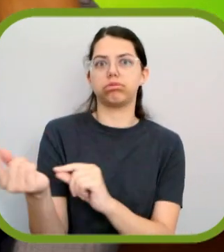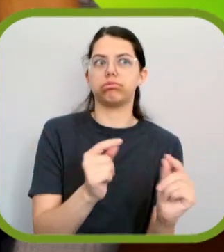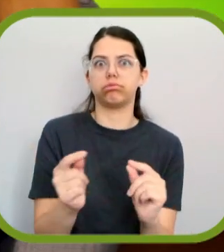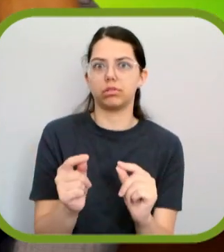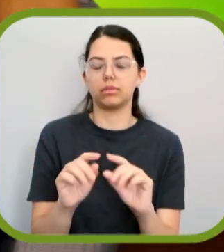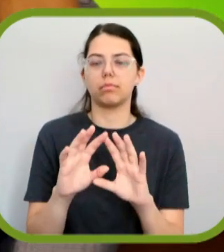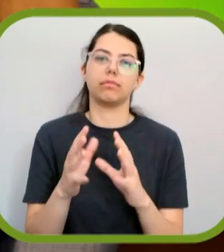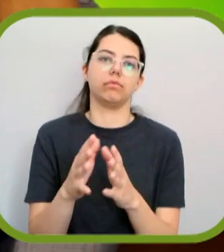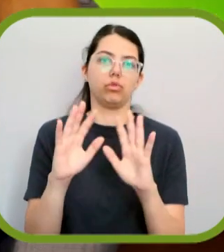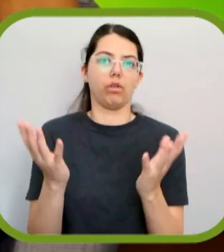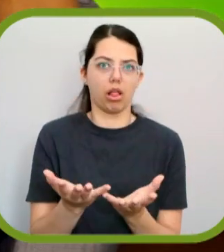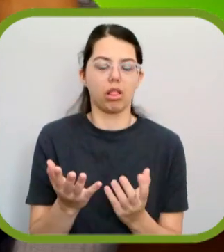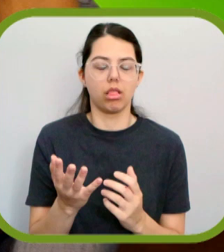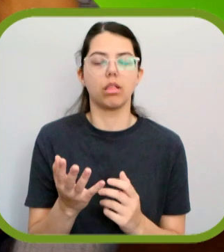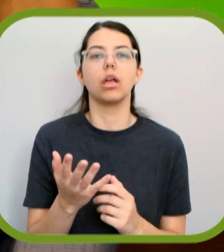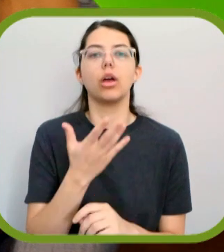para a discussão.